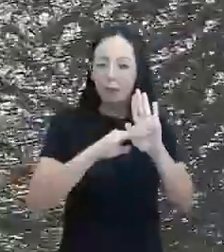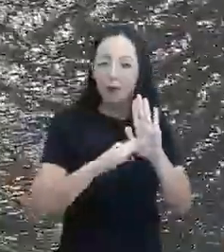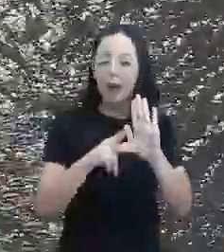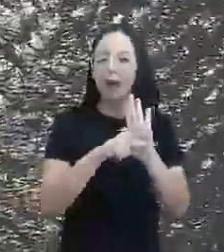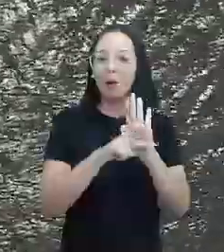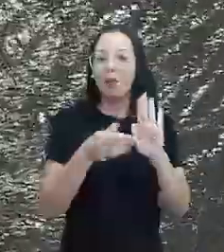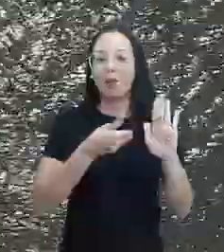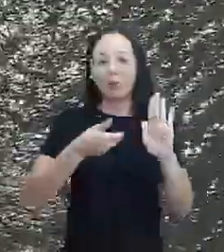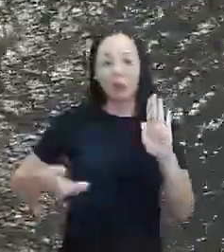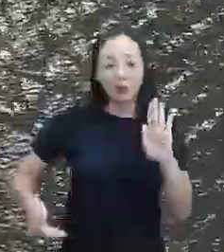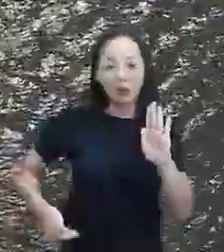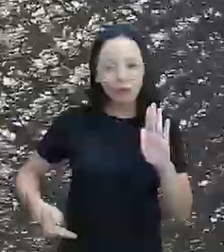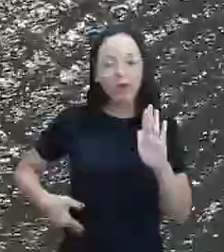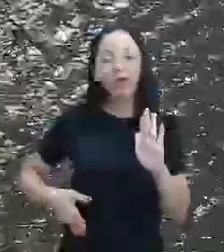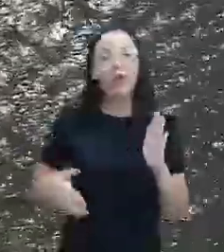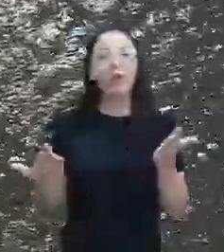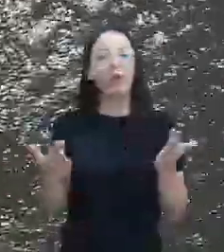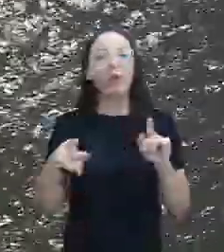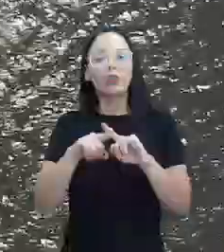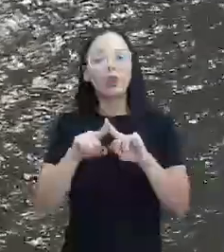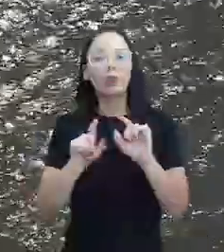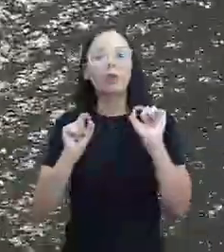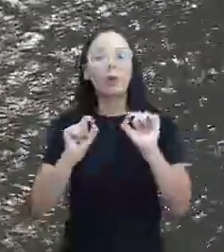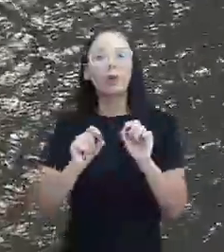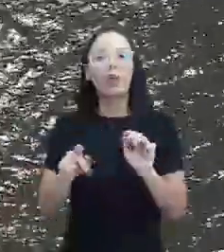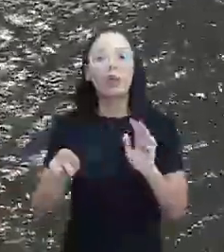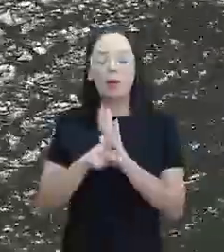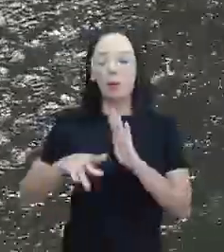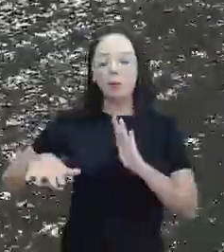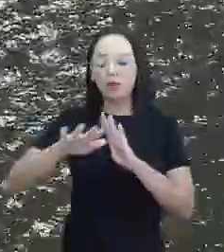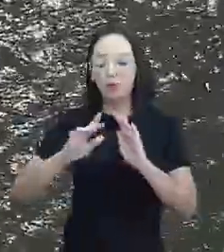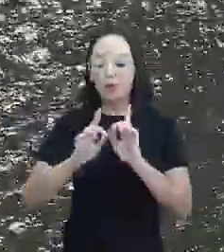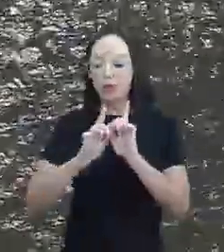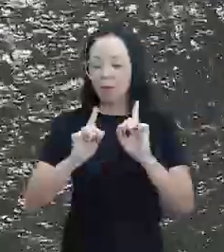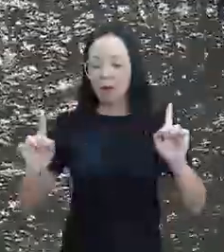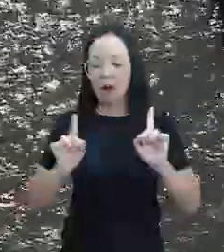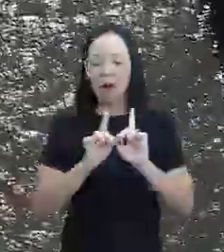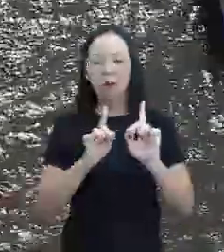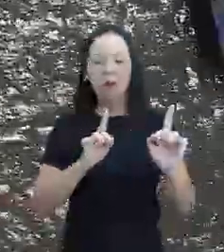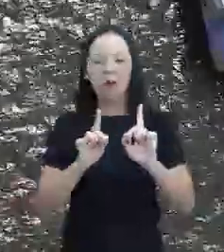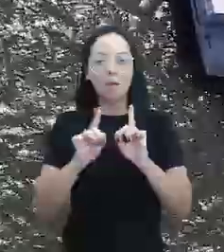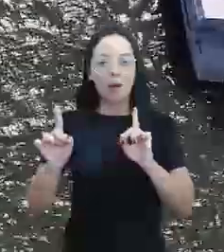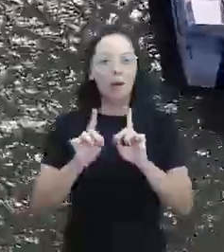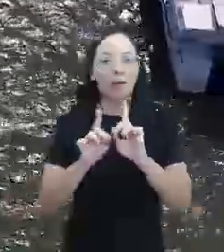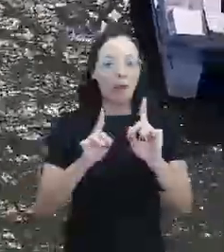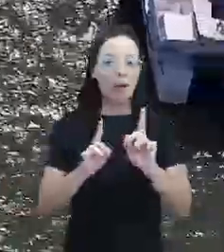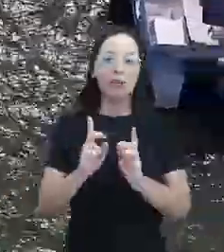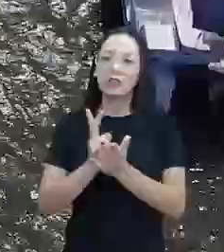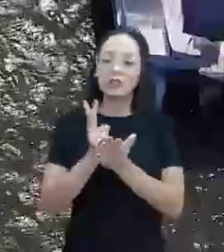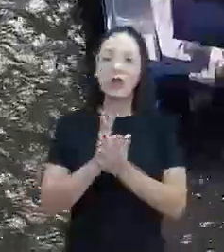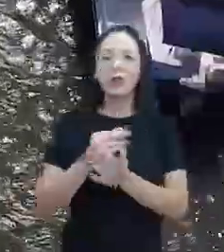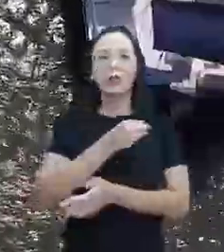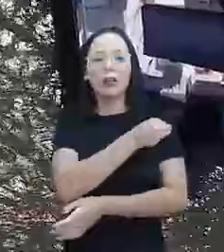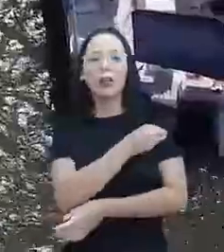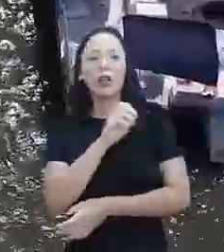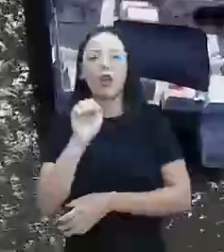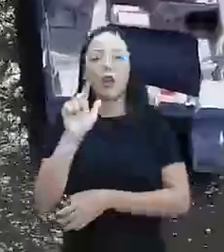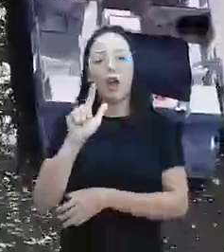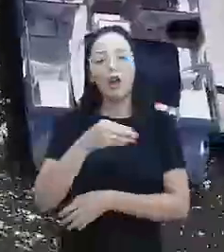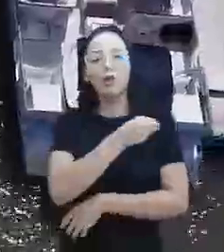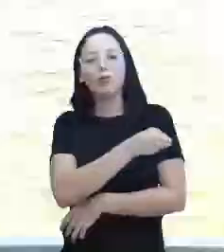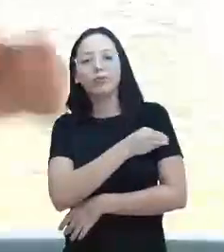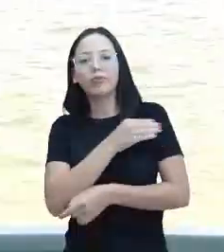vigilância sanitária, com espaços separados, distanciamento, álcool,